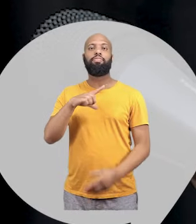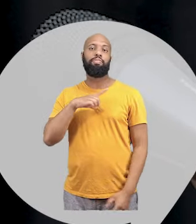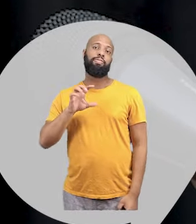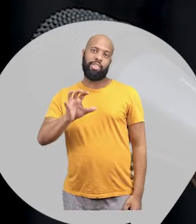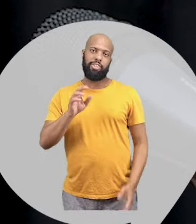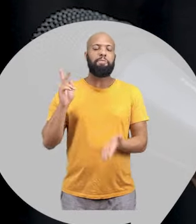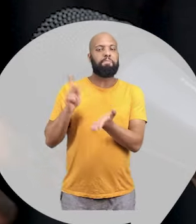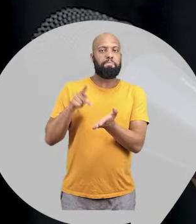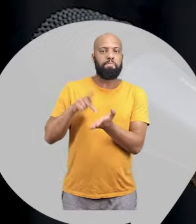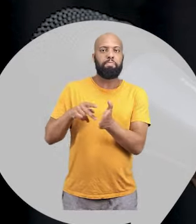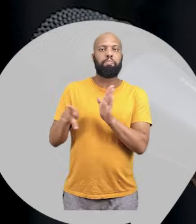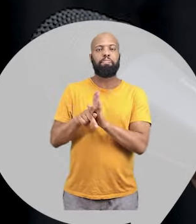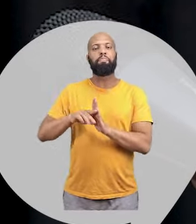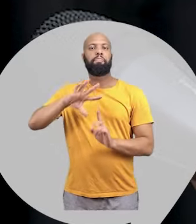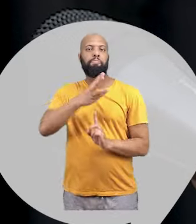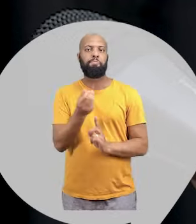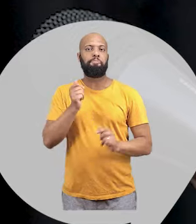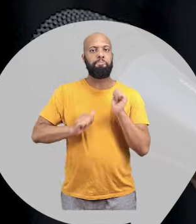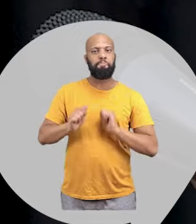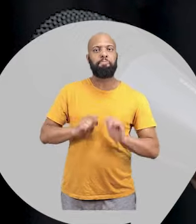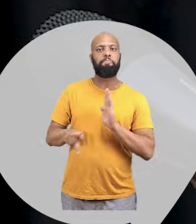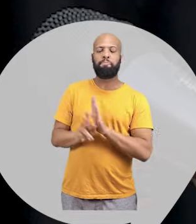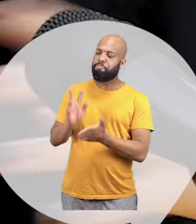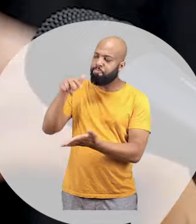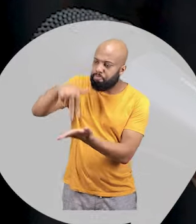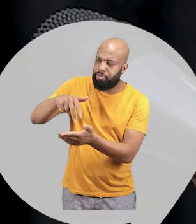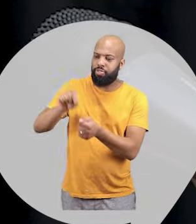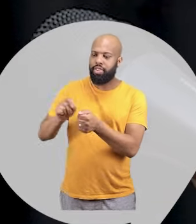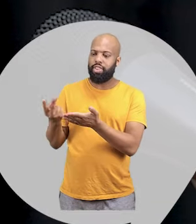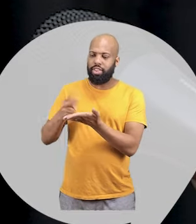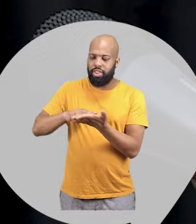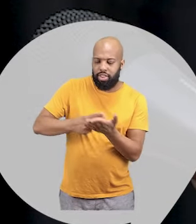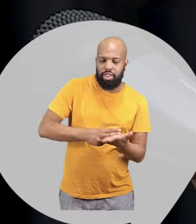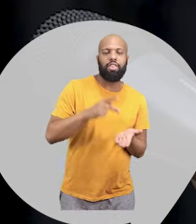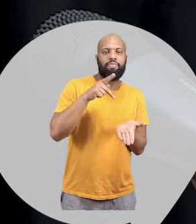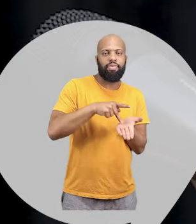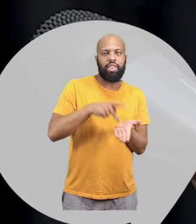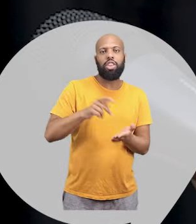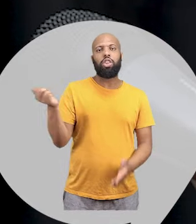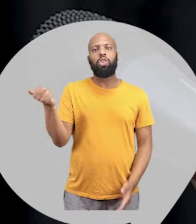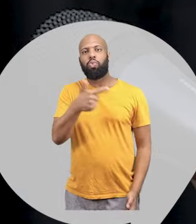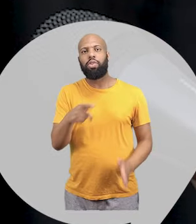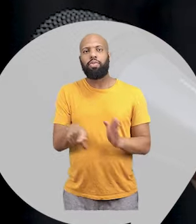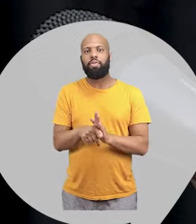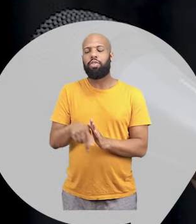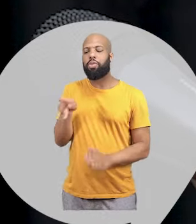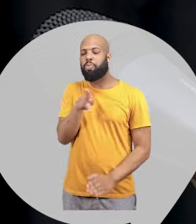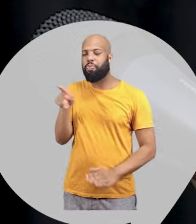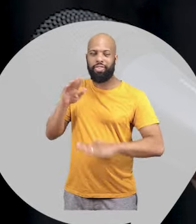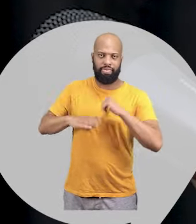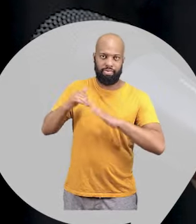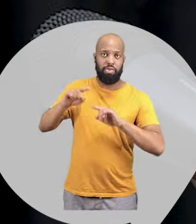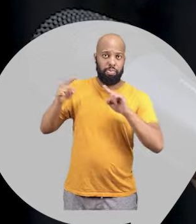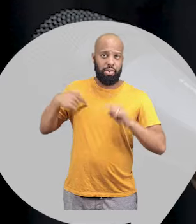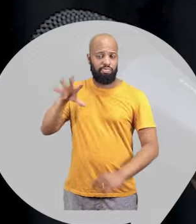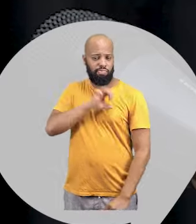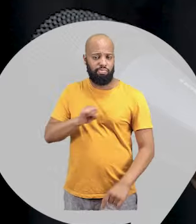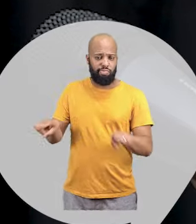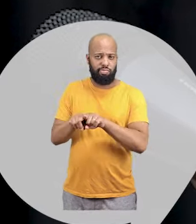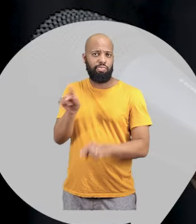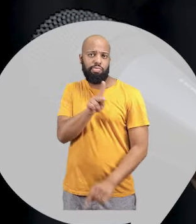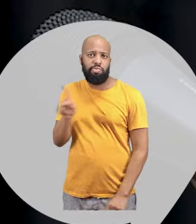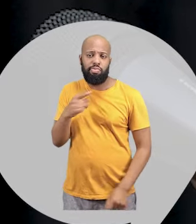veia realmente artística da performa de fazer essa tradução do que de fato é a profissão de ser professora mas